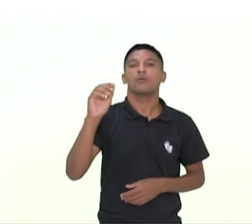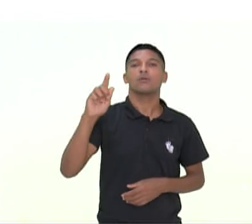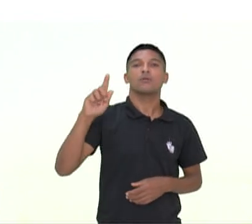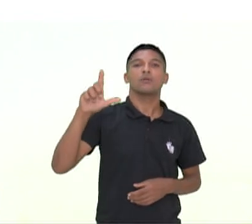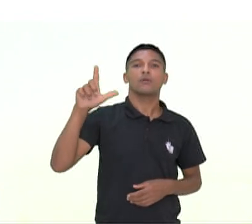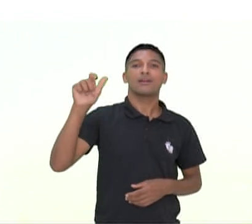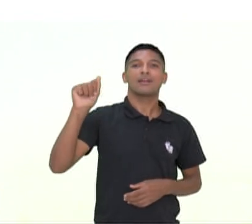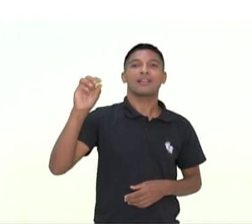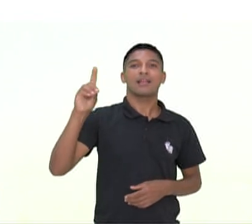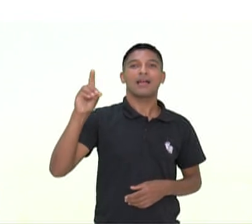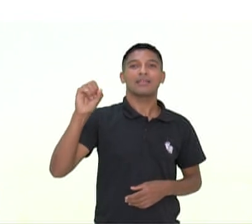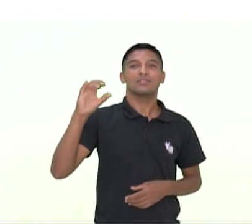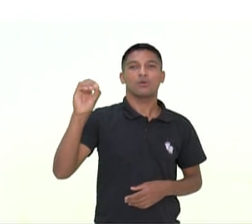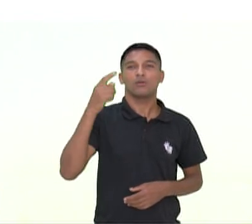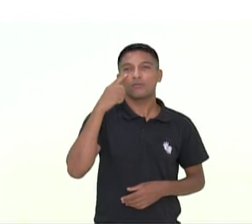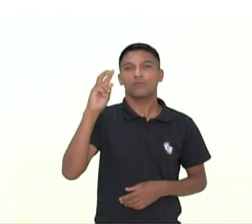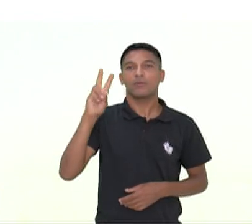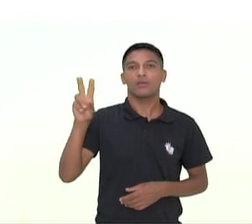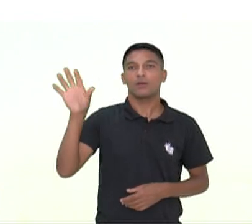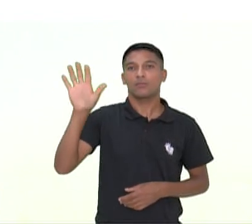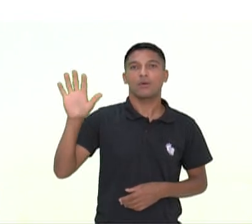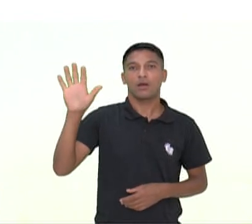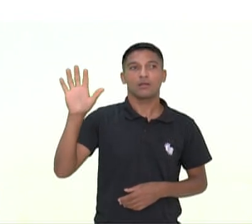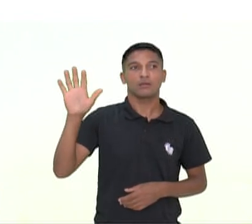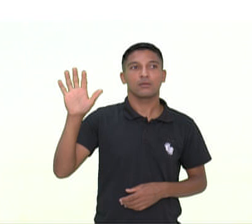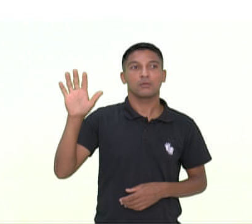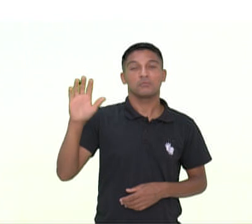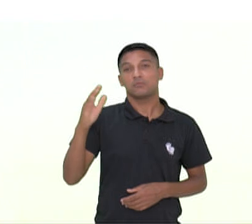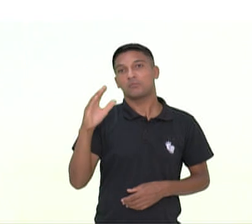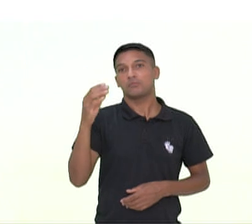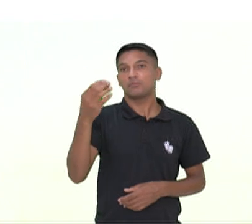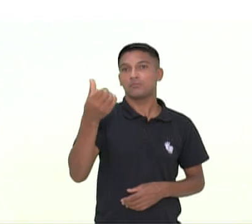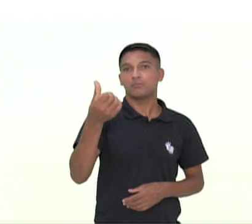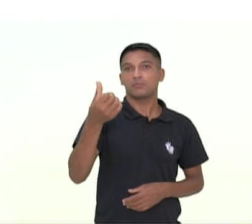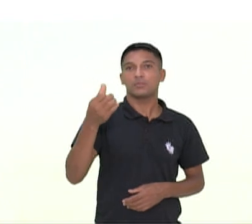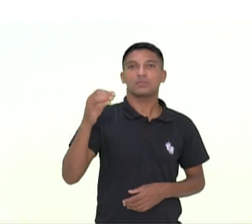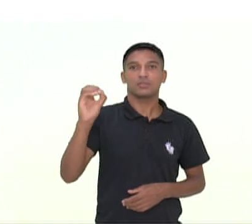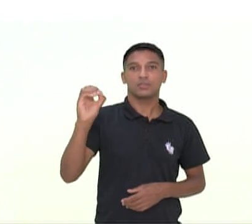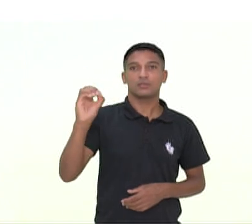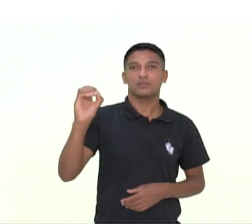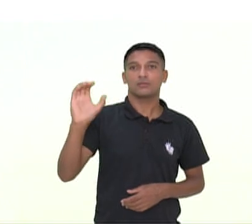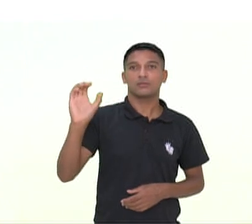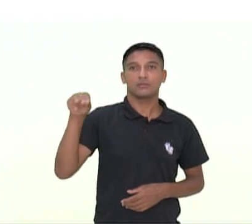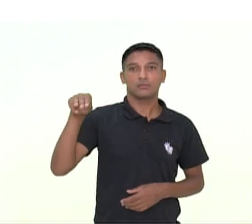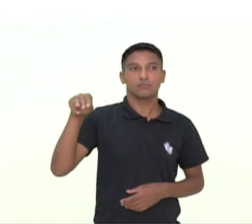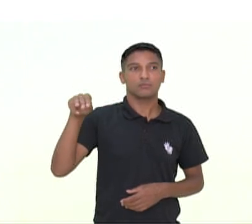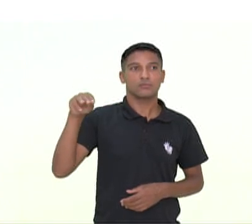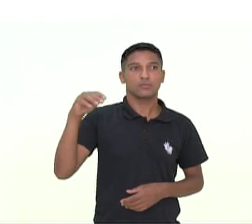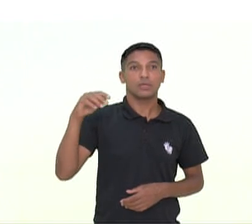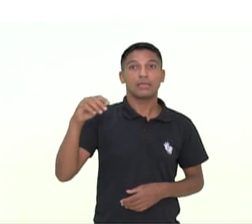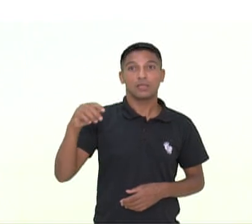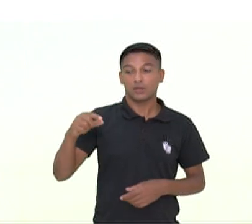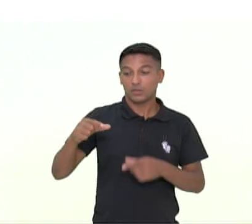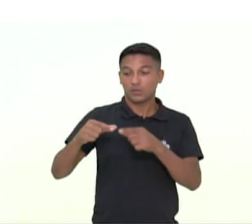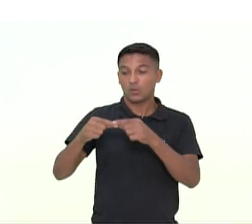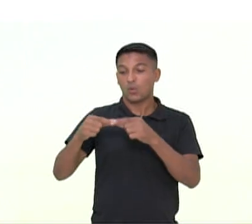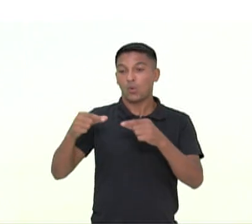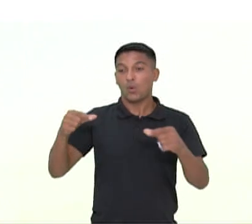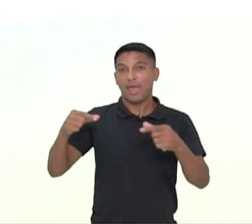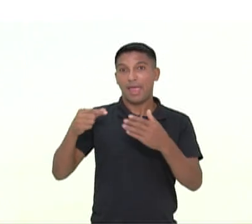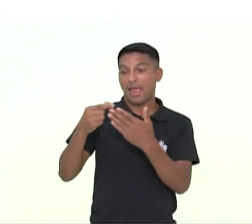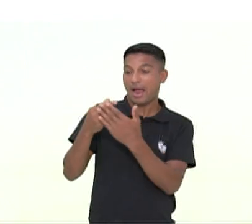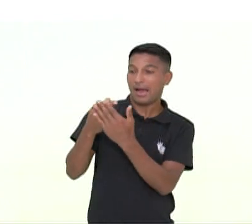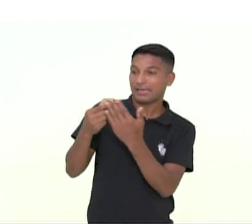uma espada de lâmina curta aproximadamente 60cm Confio Em ambos os lados